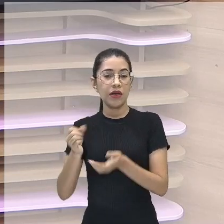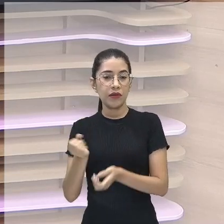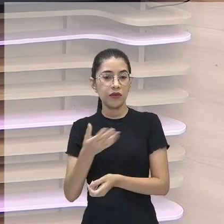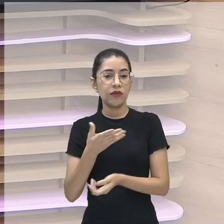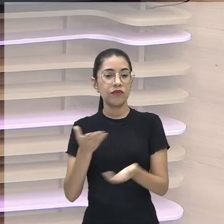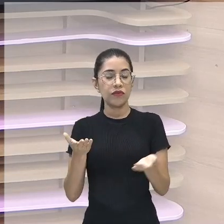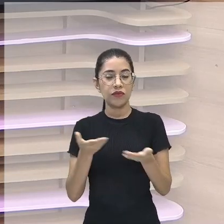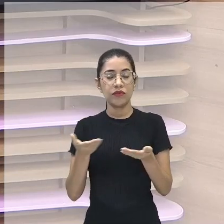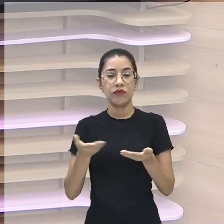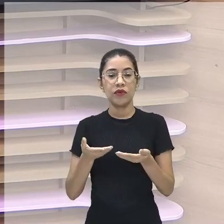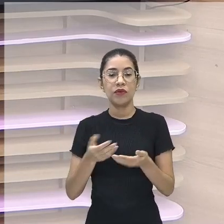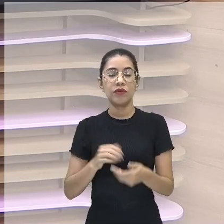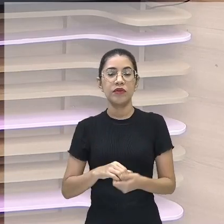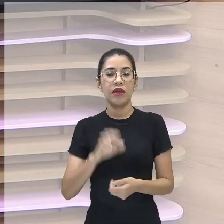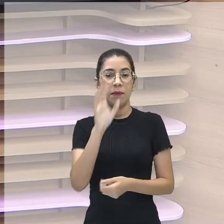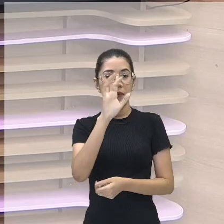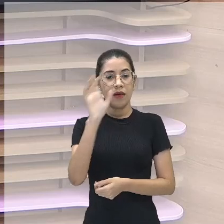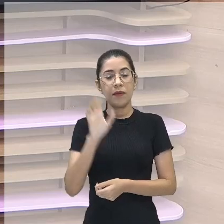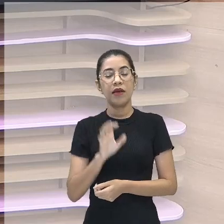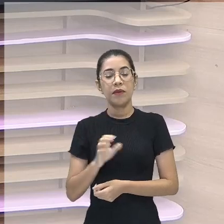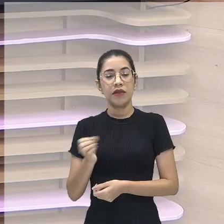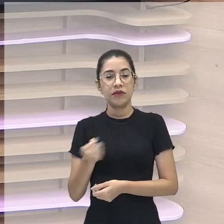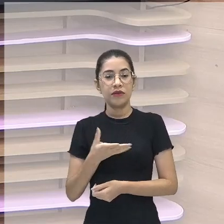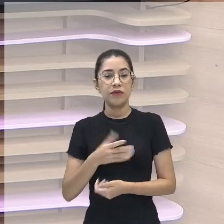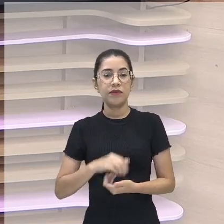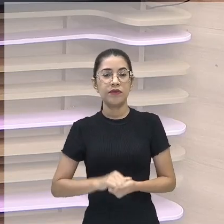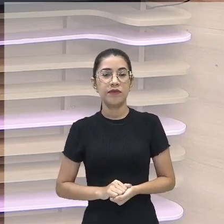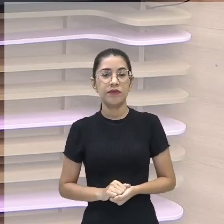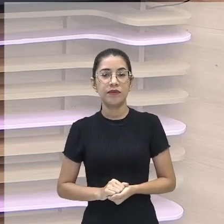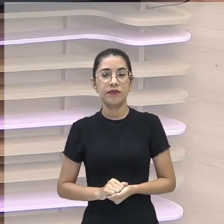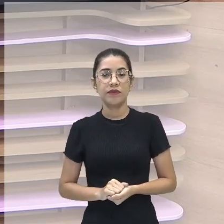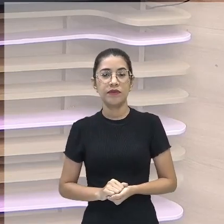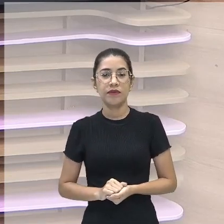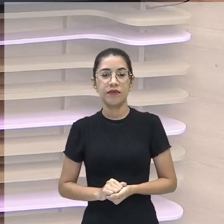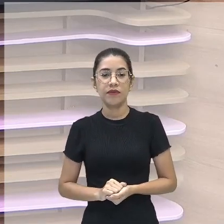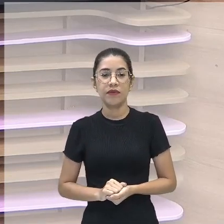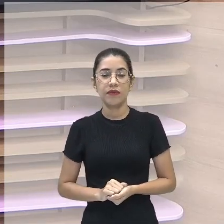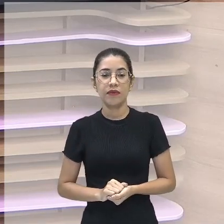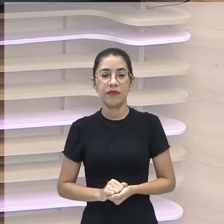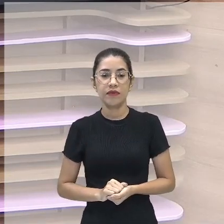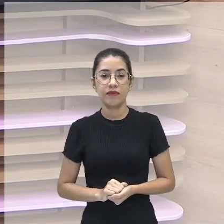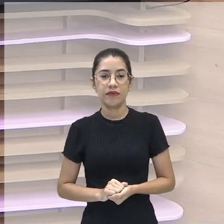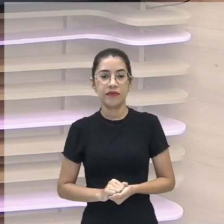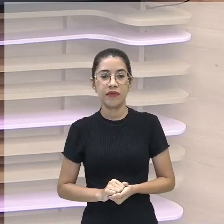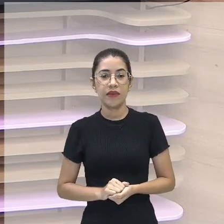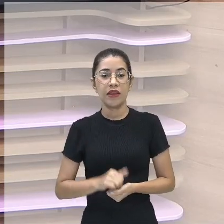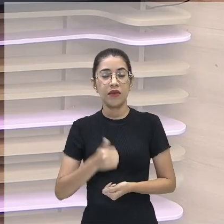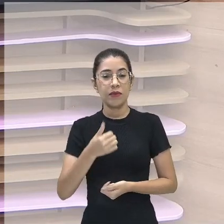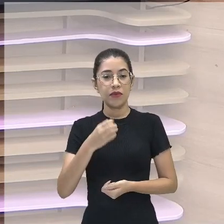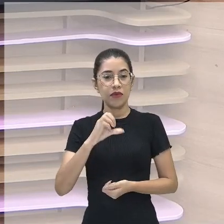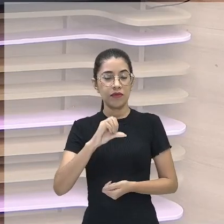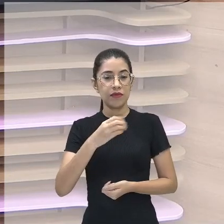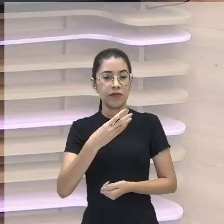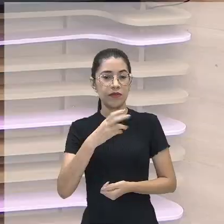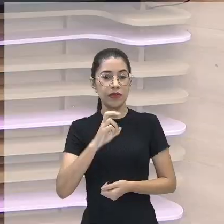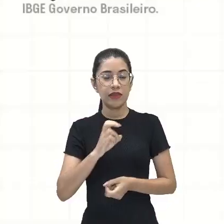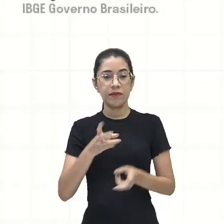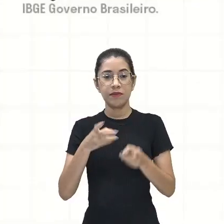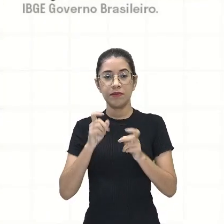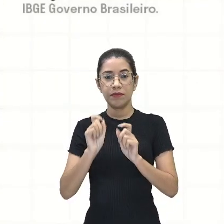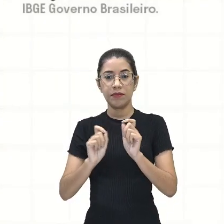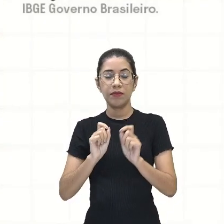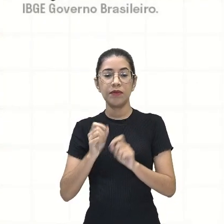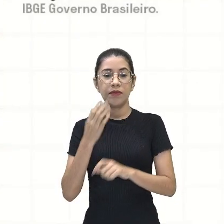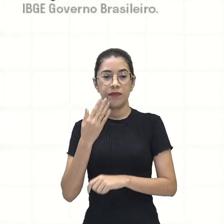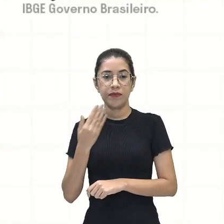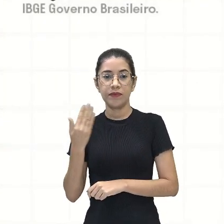né, da regionalização atual aí do nosso país. Então, na década de 1945, a gente observa